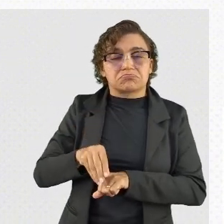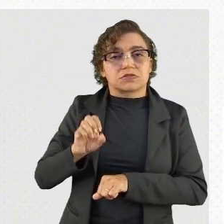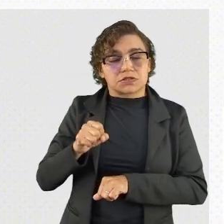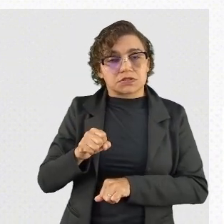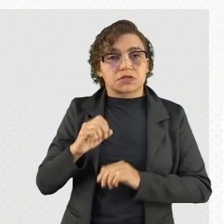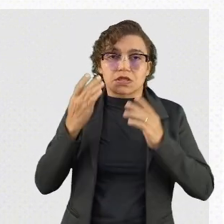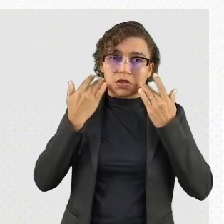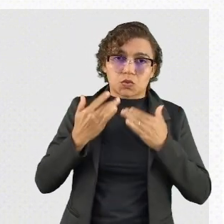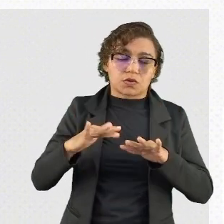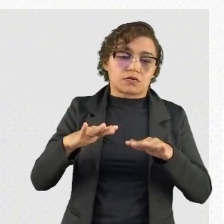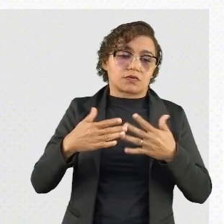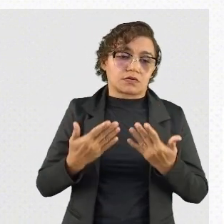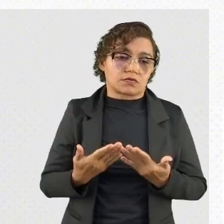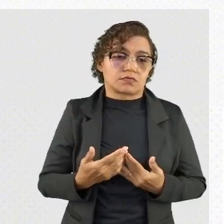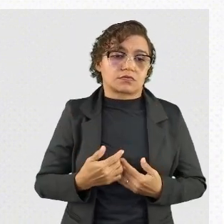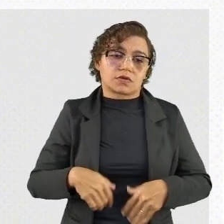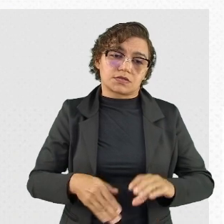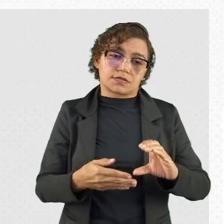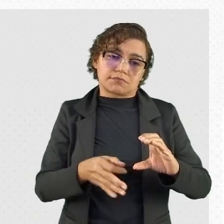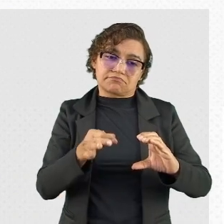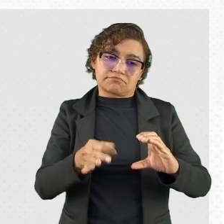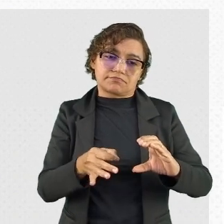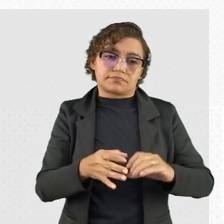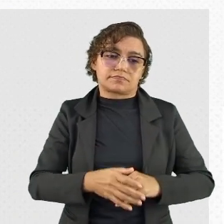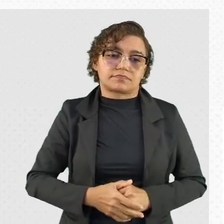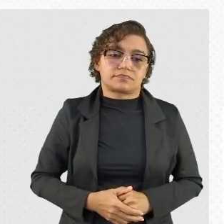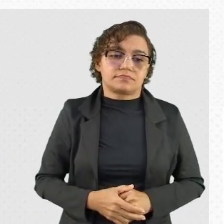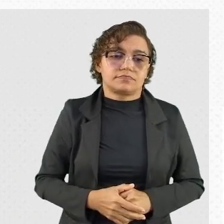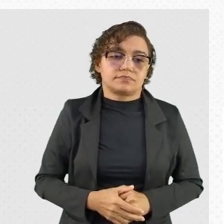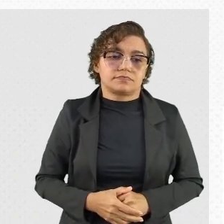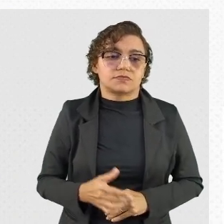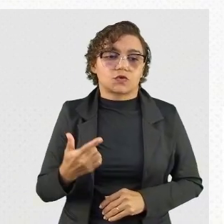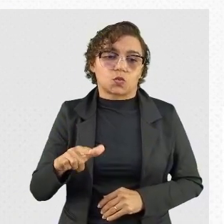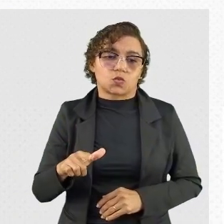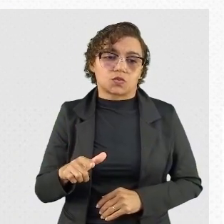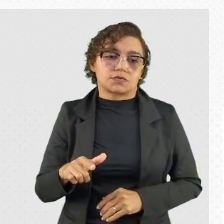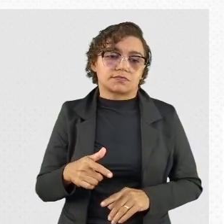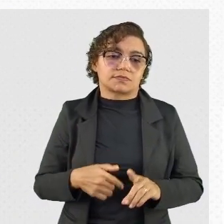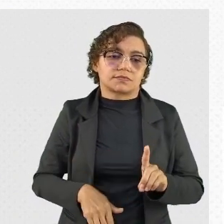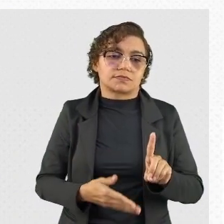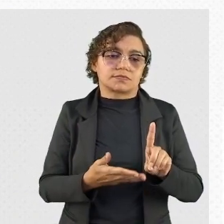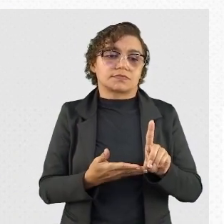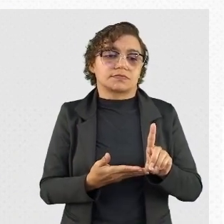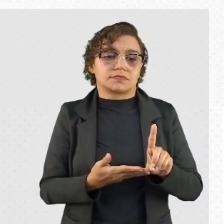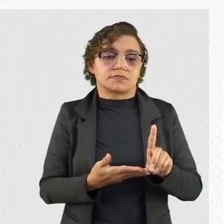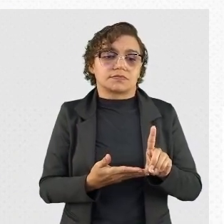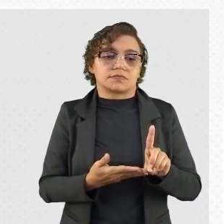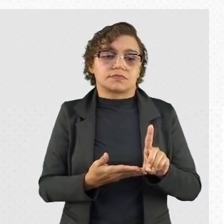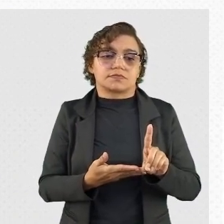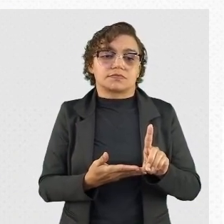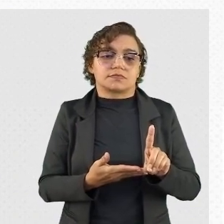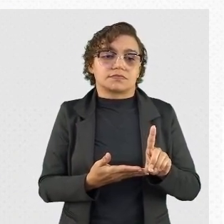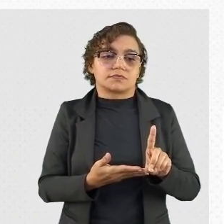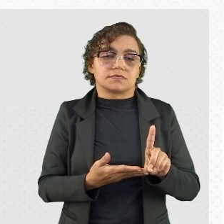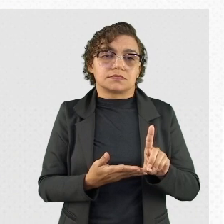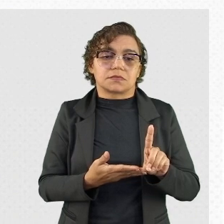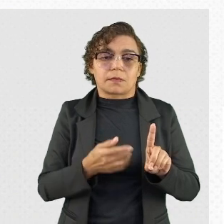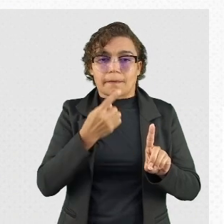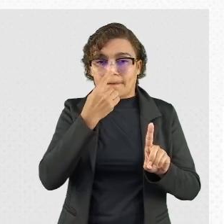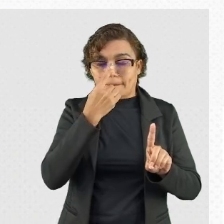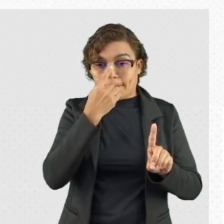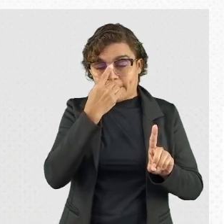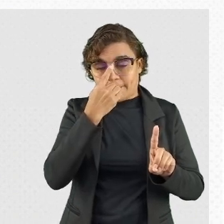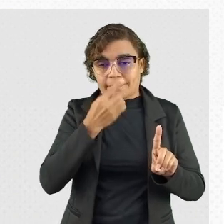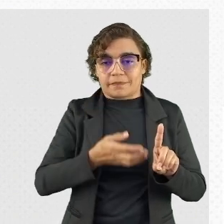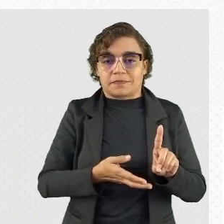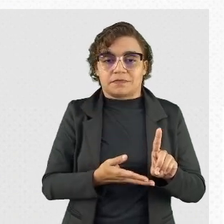vias naturais. Então, até aqui essa alternativa está correta. Vamos ver aqui as outras para a gente descartar. A letra D diz o seguinte: a